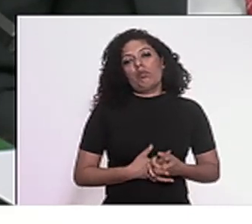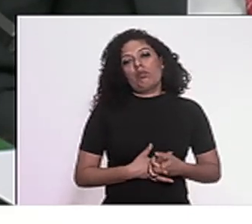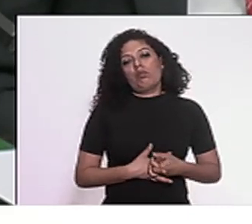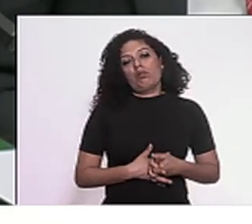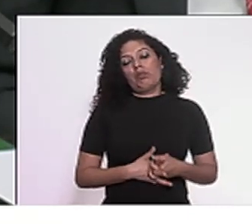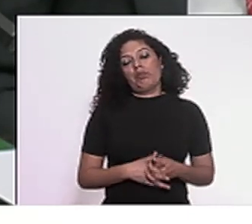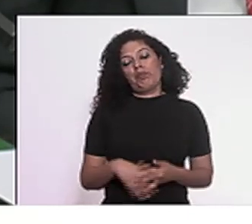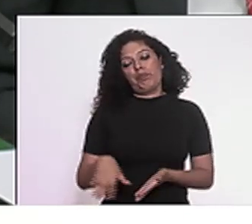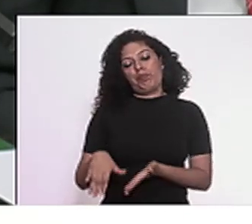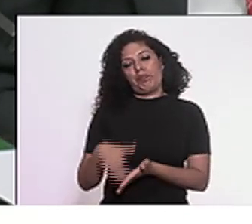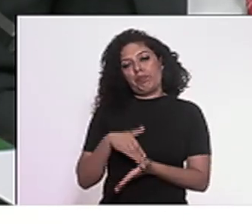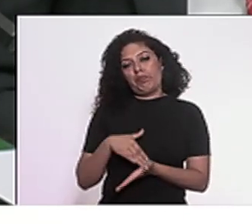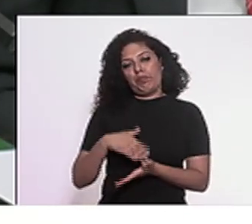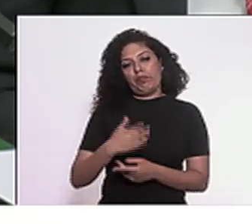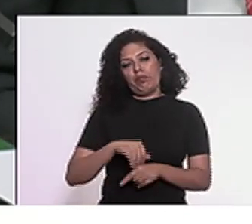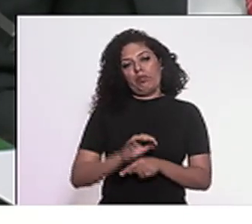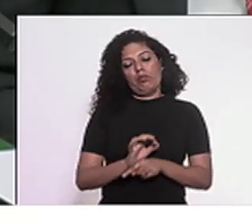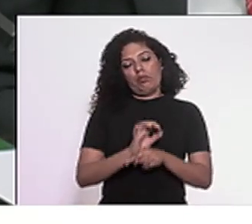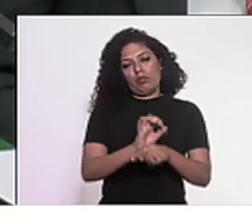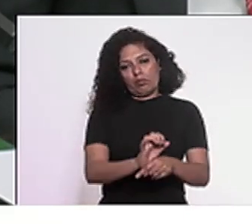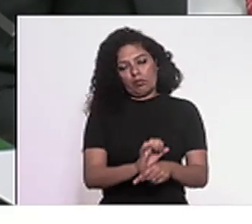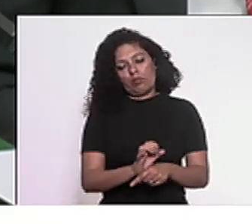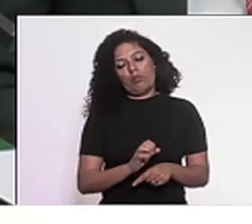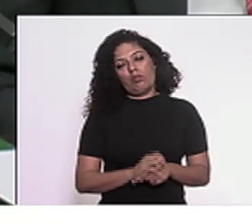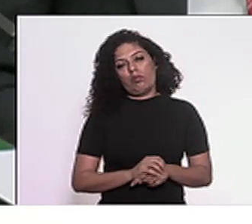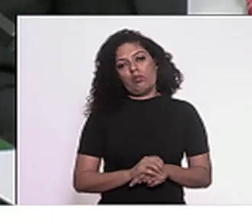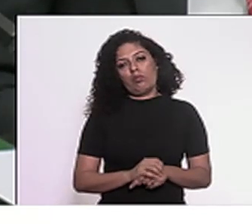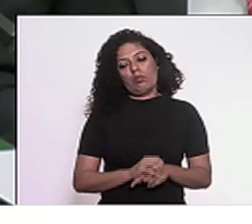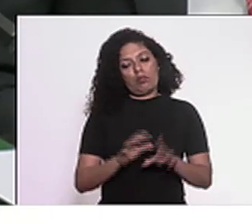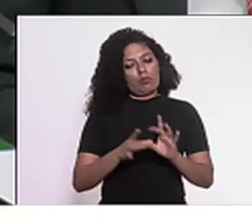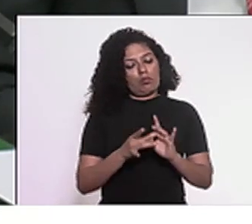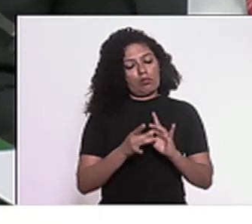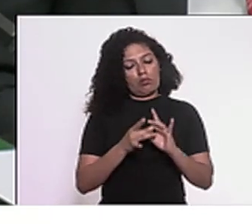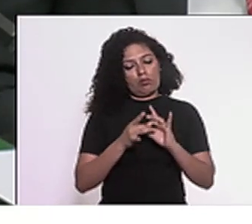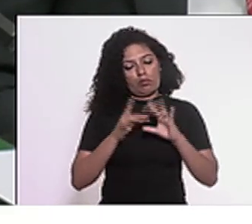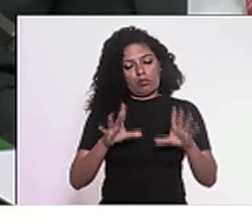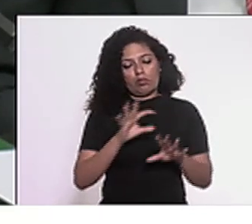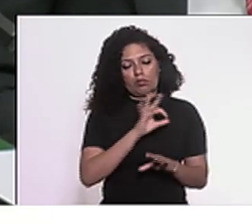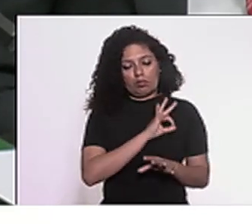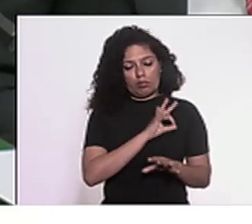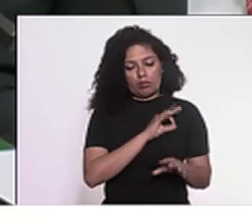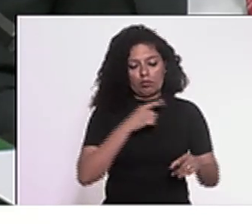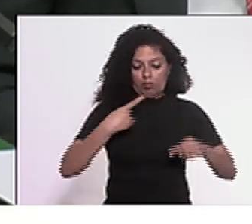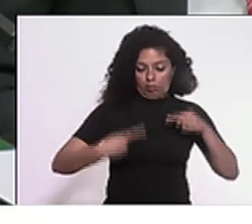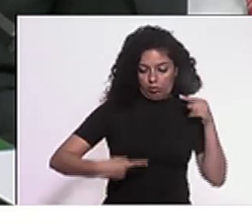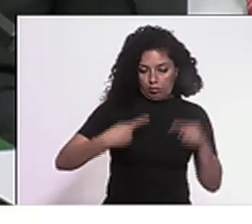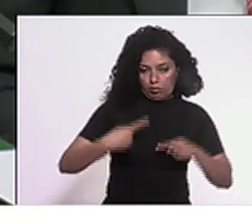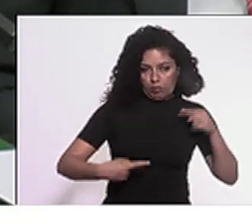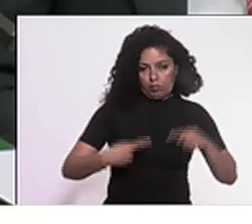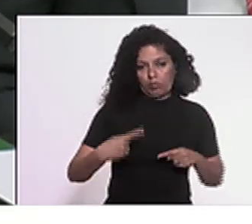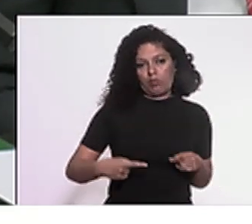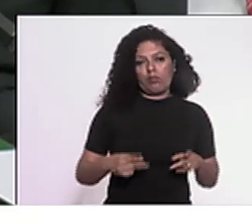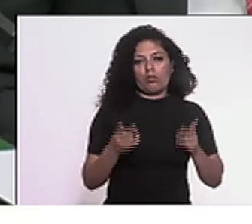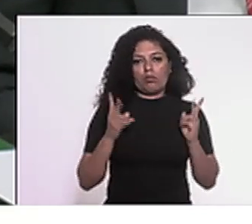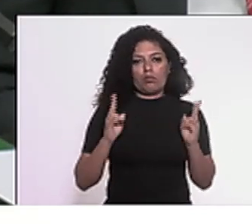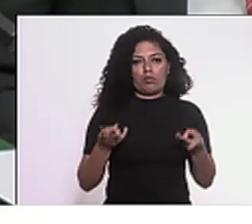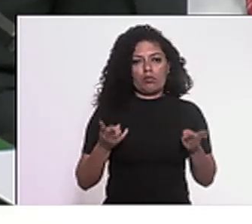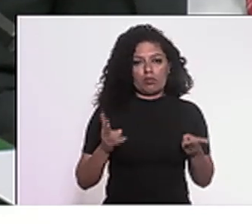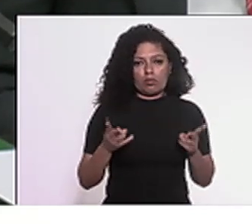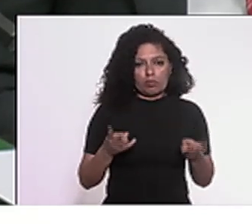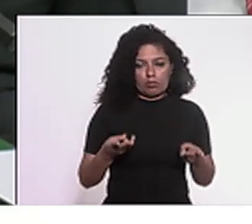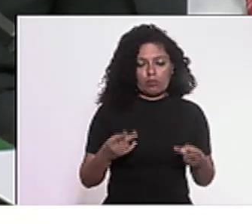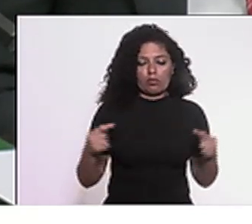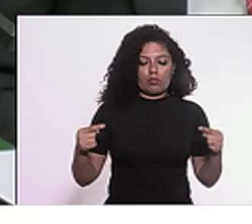ele deixa a Polícia Militar aberta ao debate, à discussão, sempre amparado, obviamente,